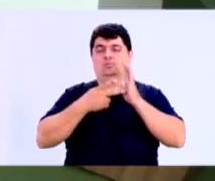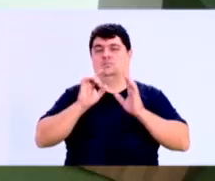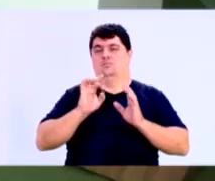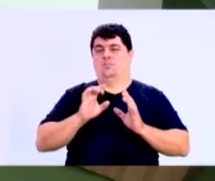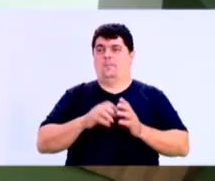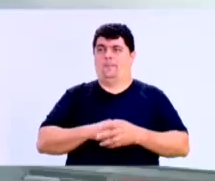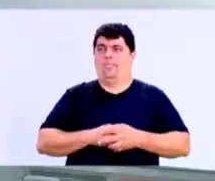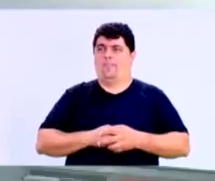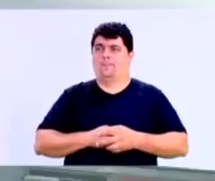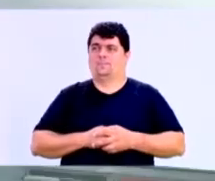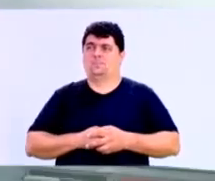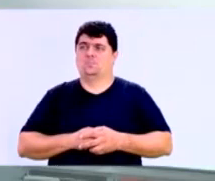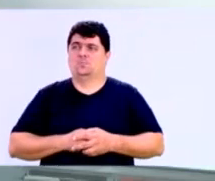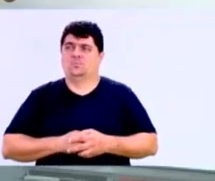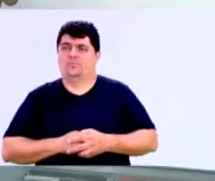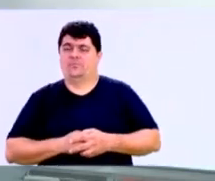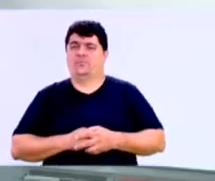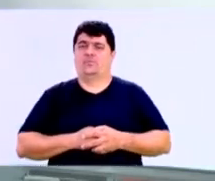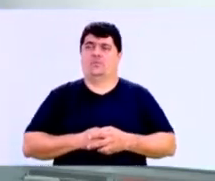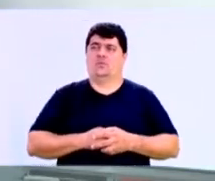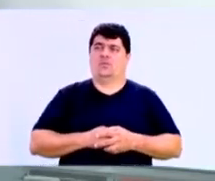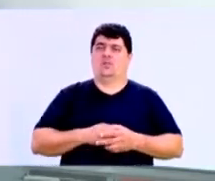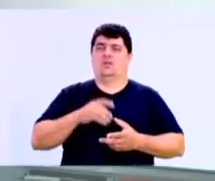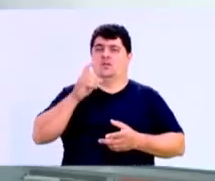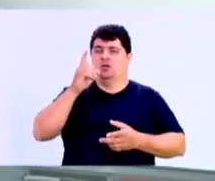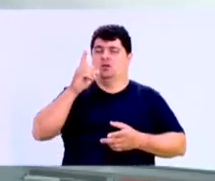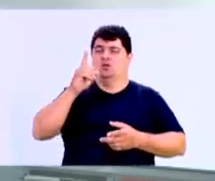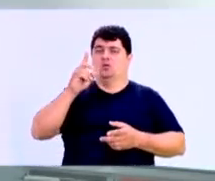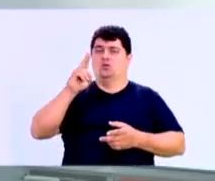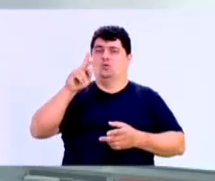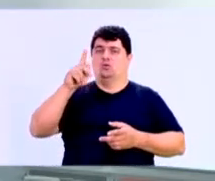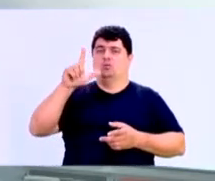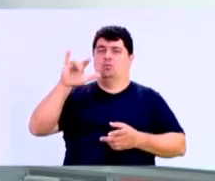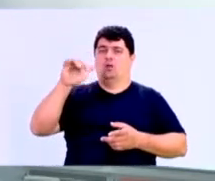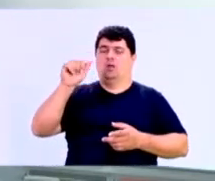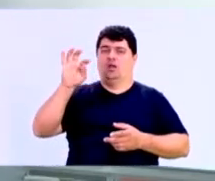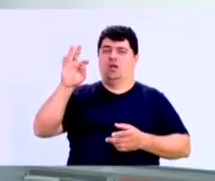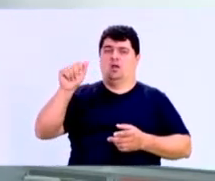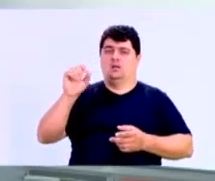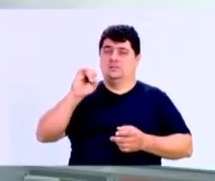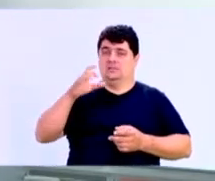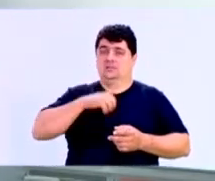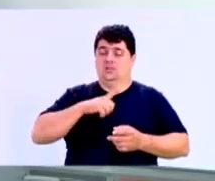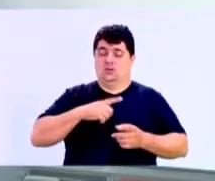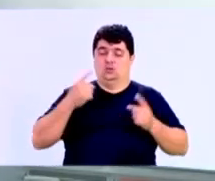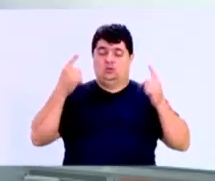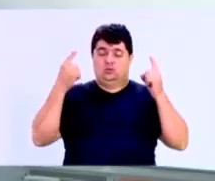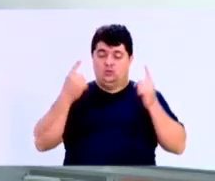Ok. Uma ressalva que a gente faz, duplicados a receber e valores a receber, quando tem os dois,